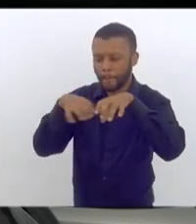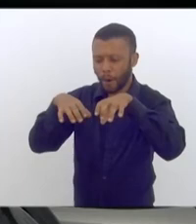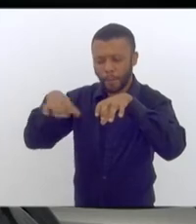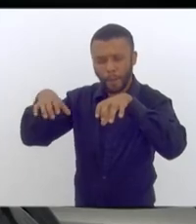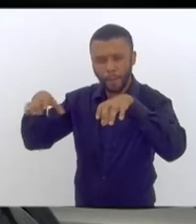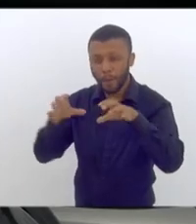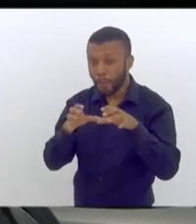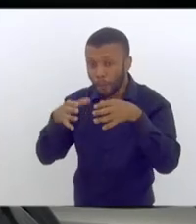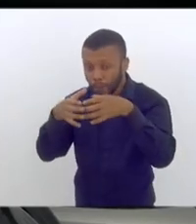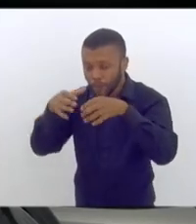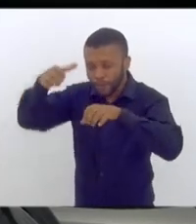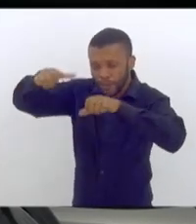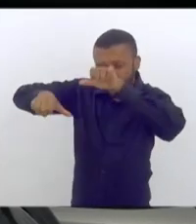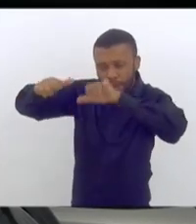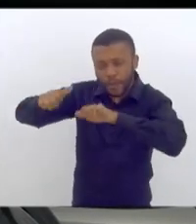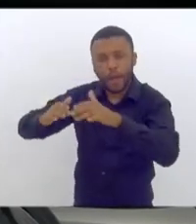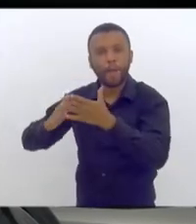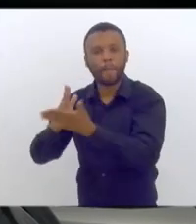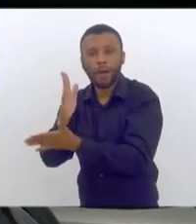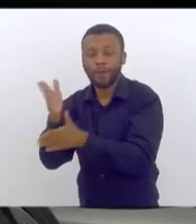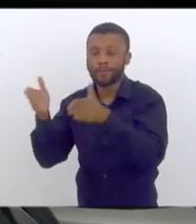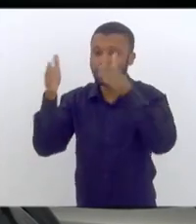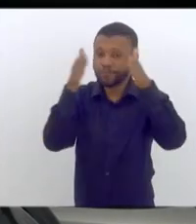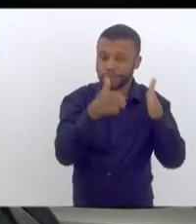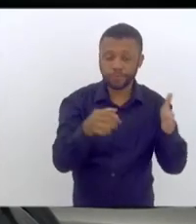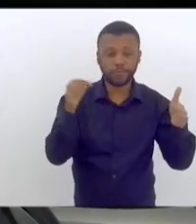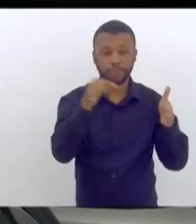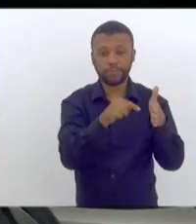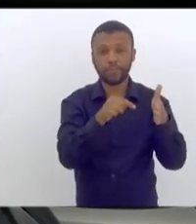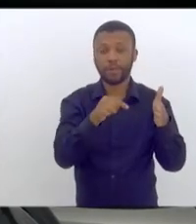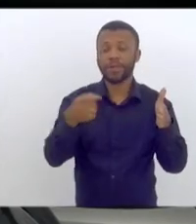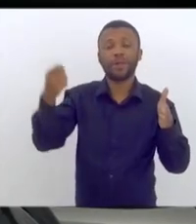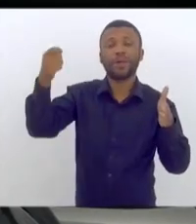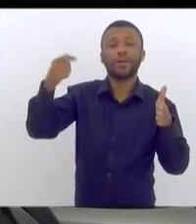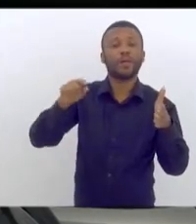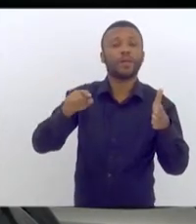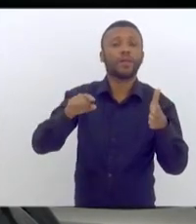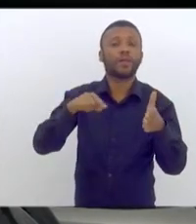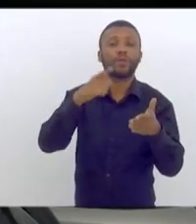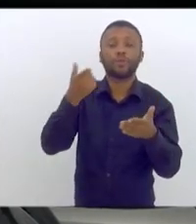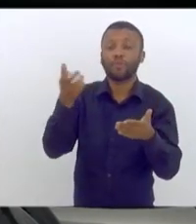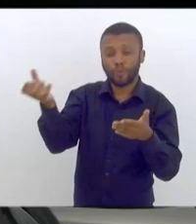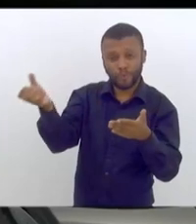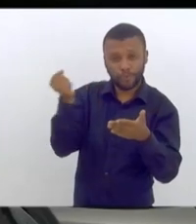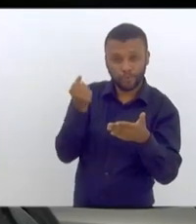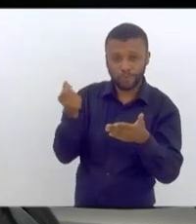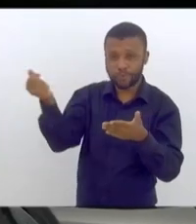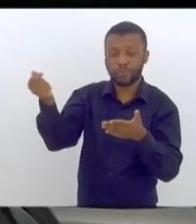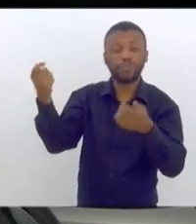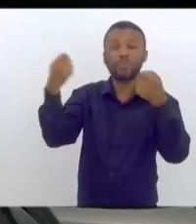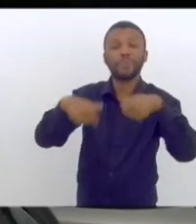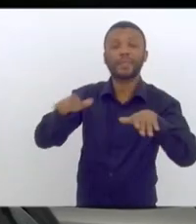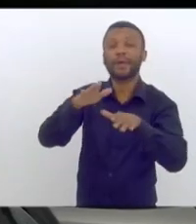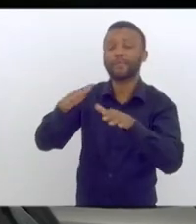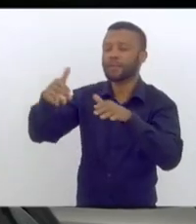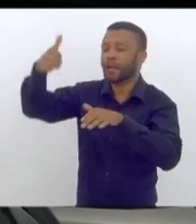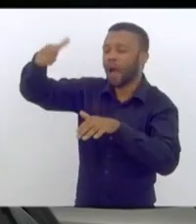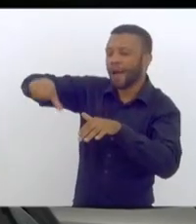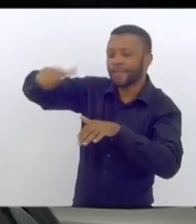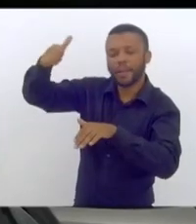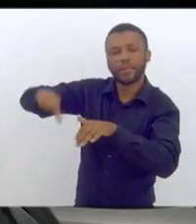que financiamentos até 5 milhões não precisassem passar pelo cppde para aprovação com anuência de dois secretários